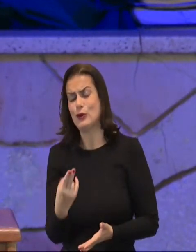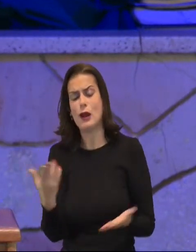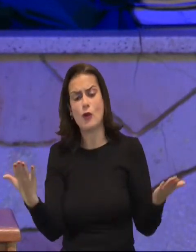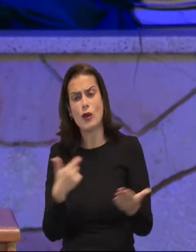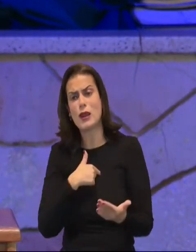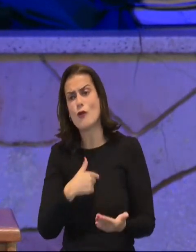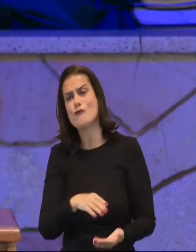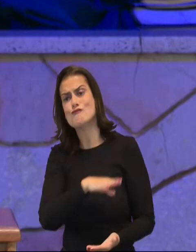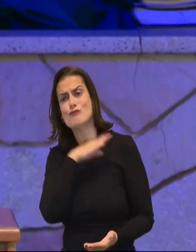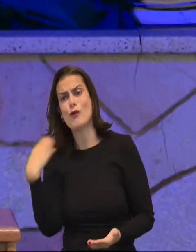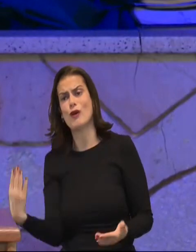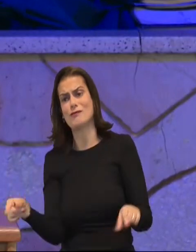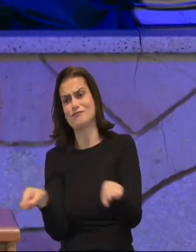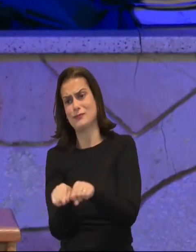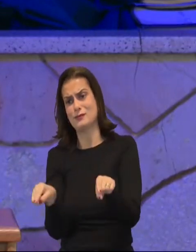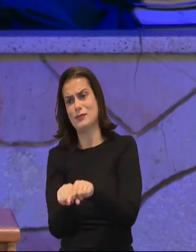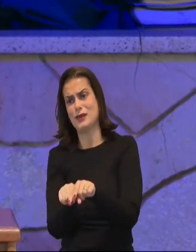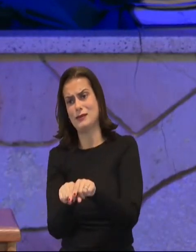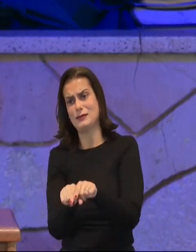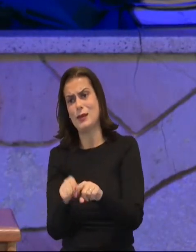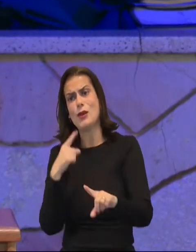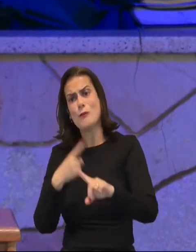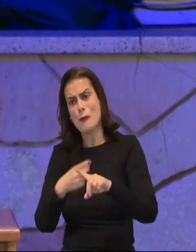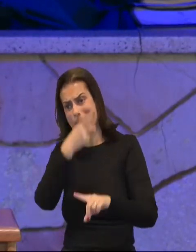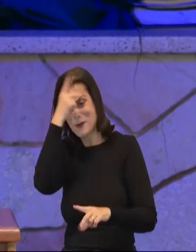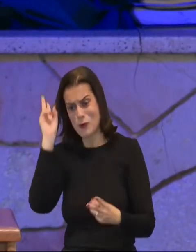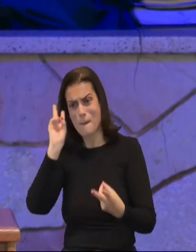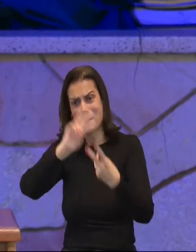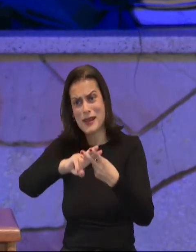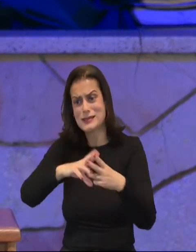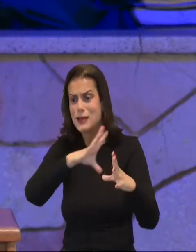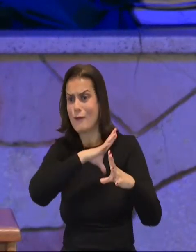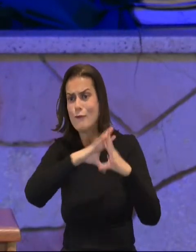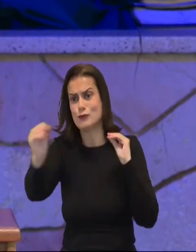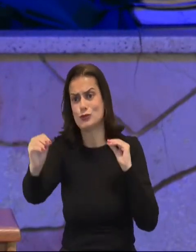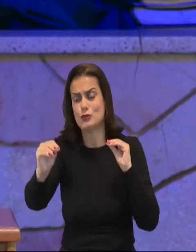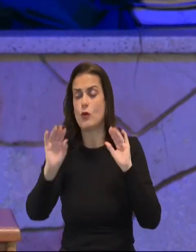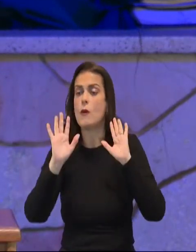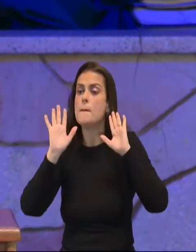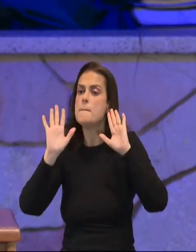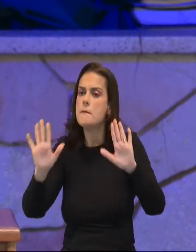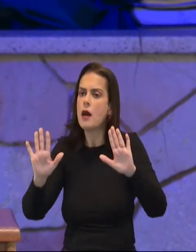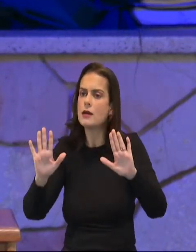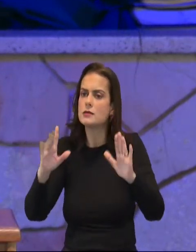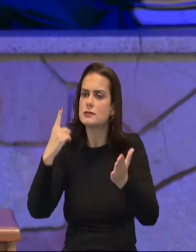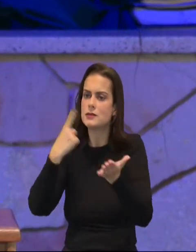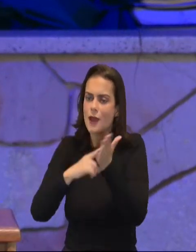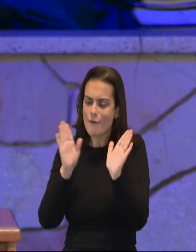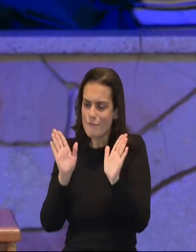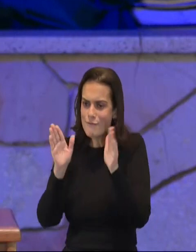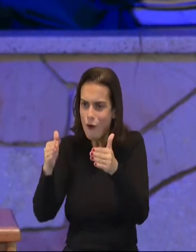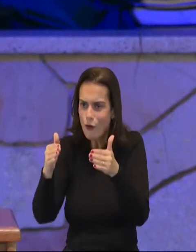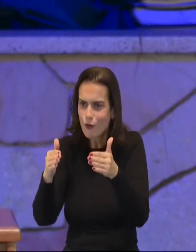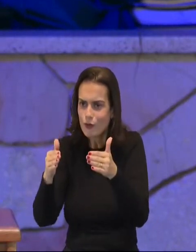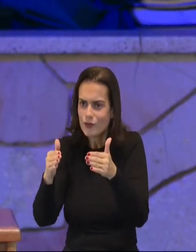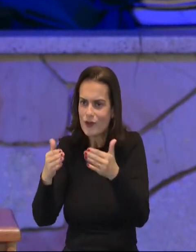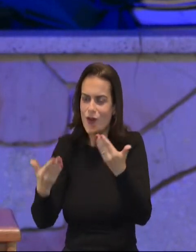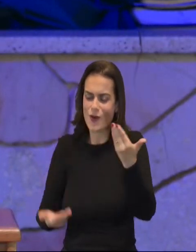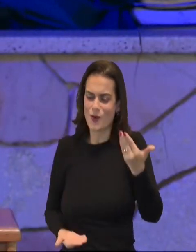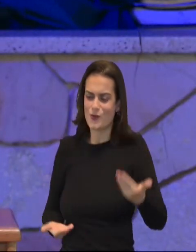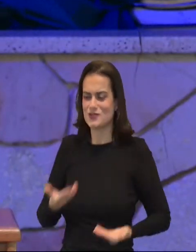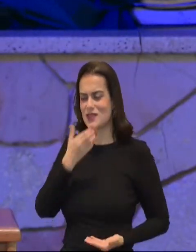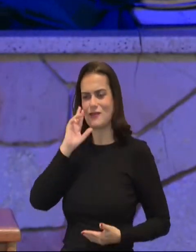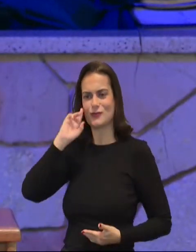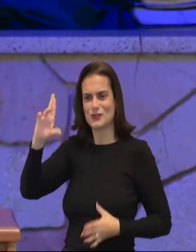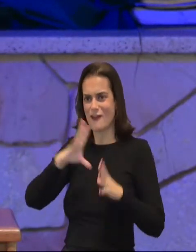mim, certamente os presos fugiram, mas na plenitude da missão, amados irmãos, os servos do